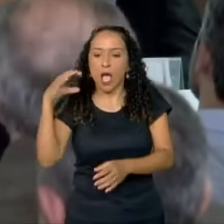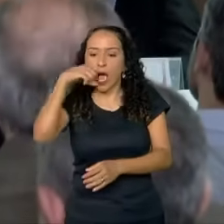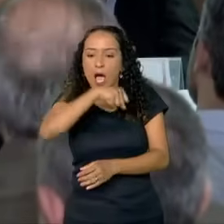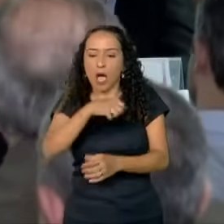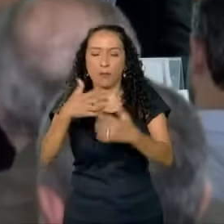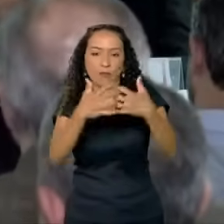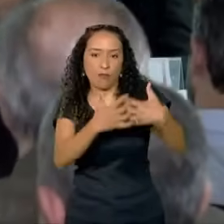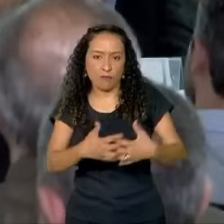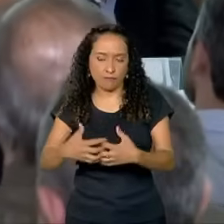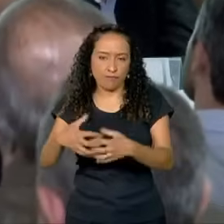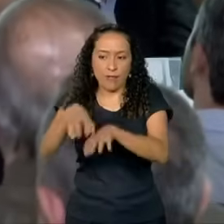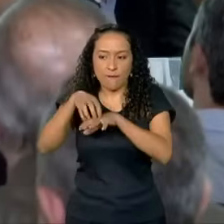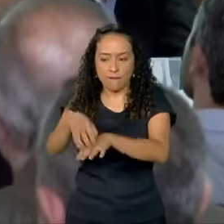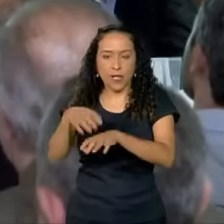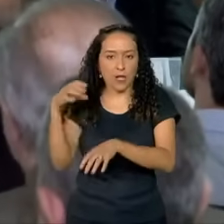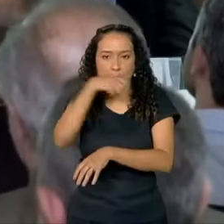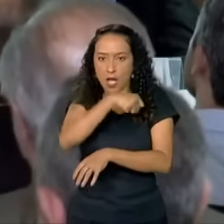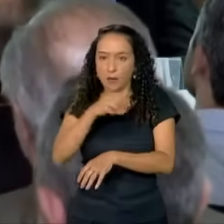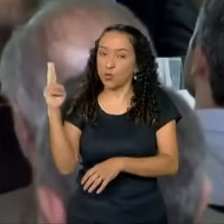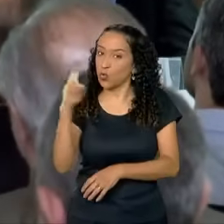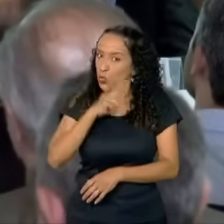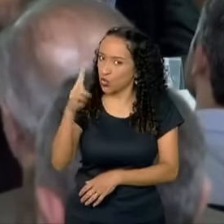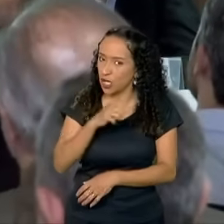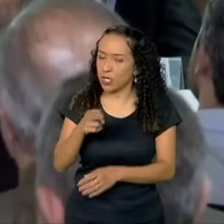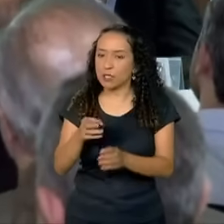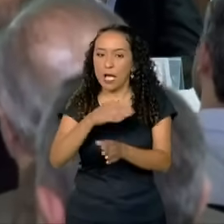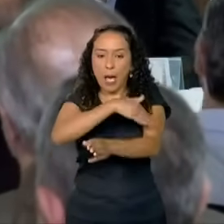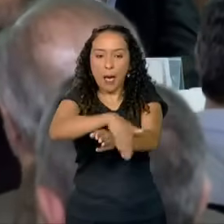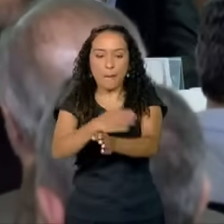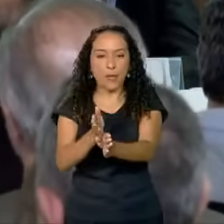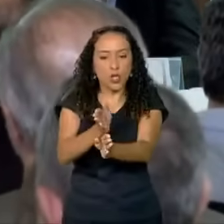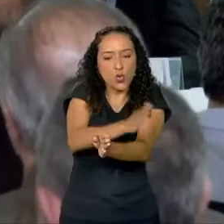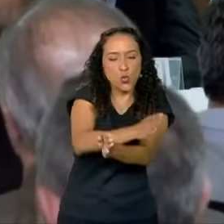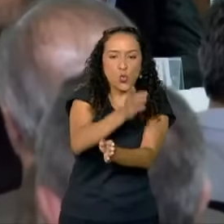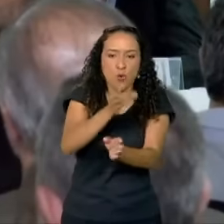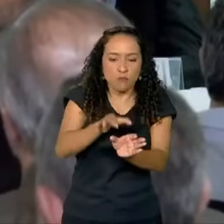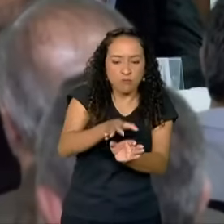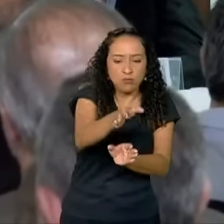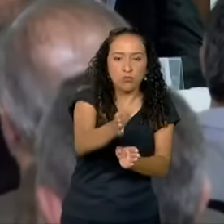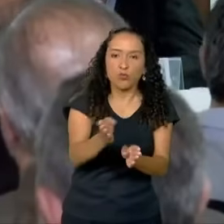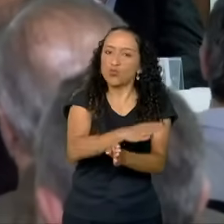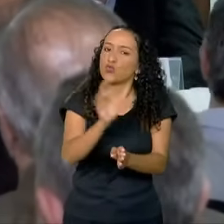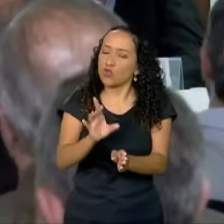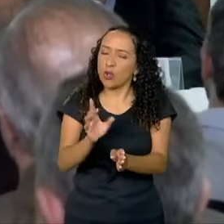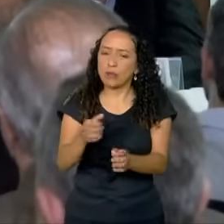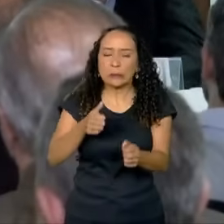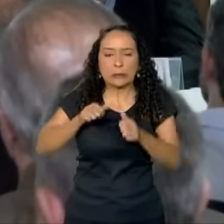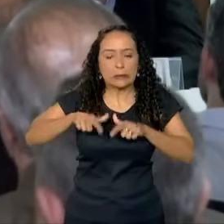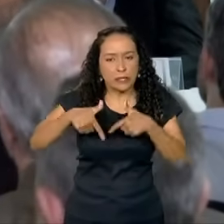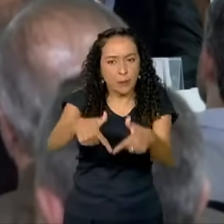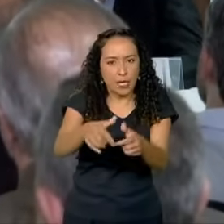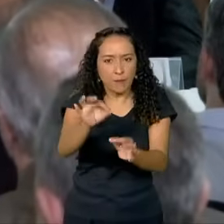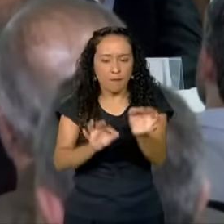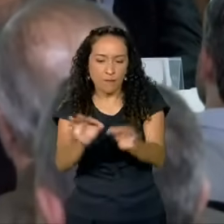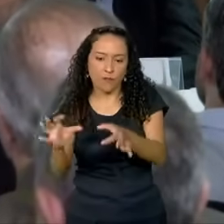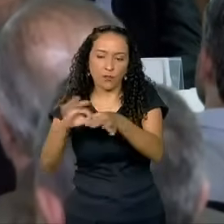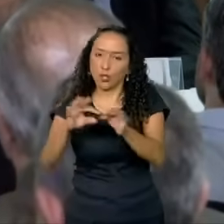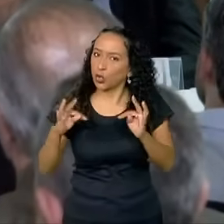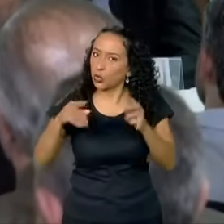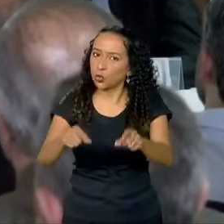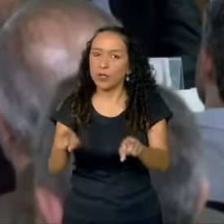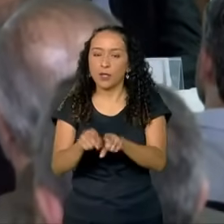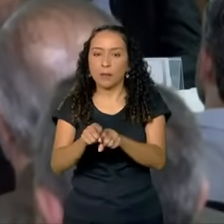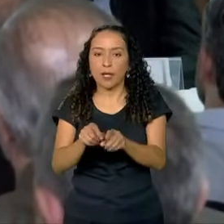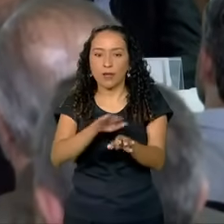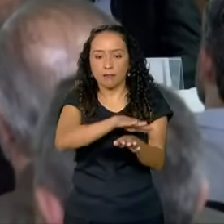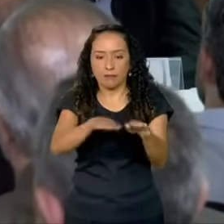veículos de emergência, né, em um lado da pista só. Estamos trabalhando para restabelecer conexões. Aqui a barragem que a